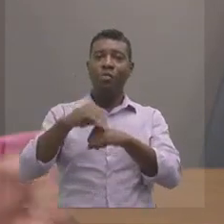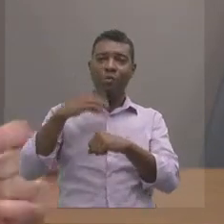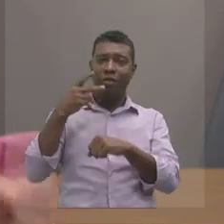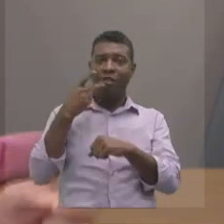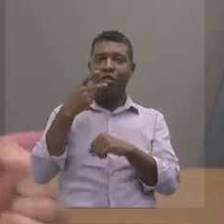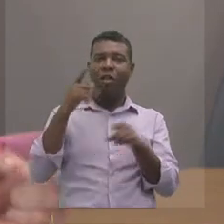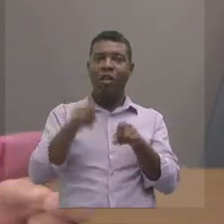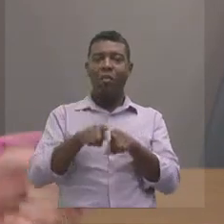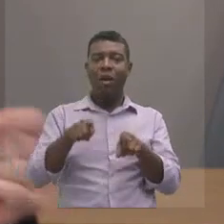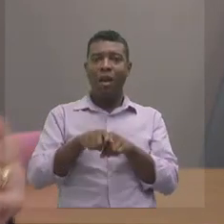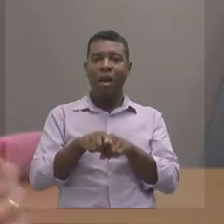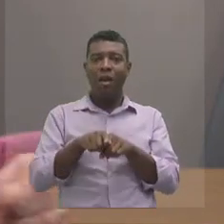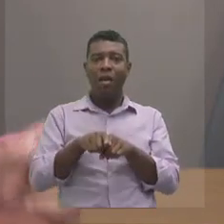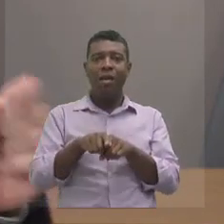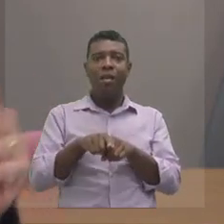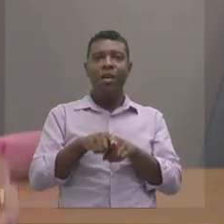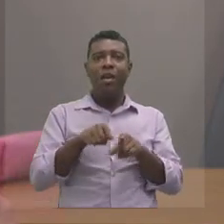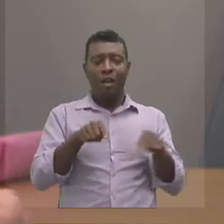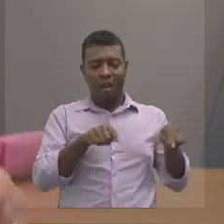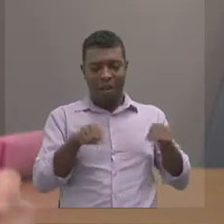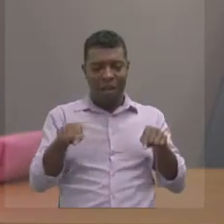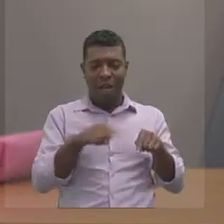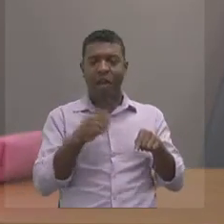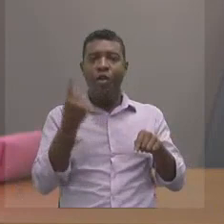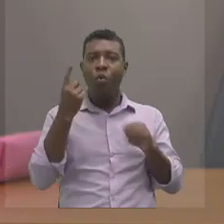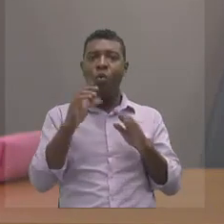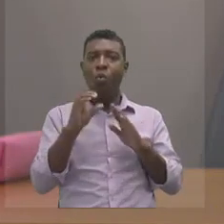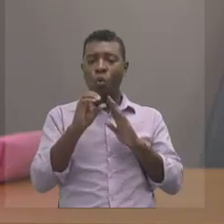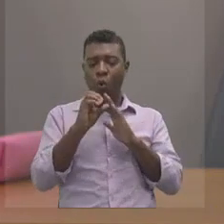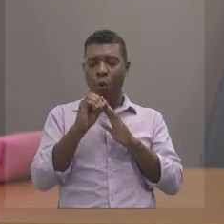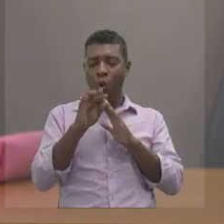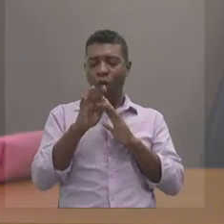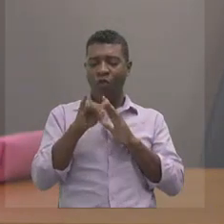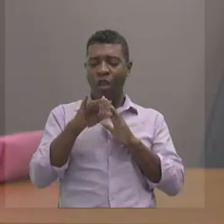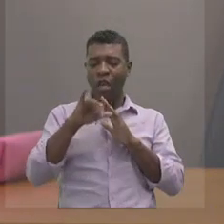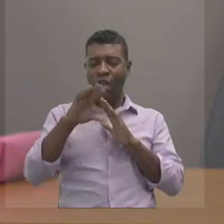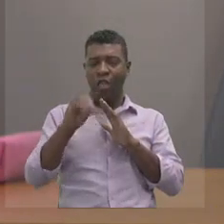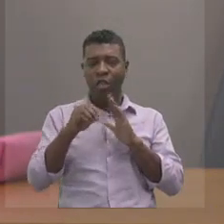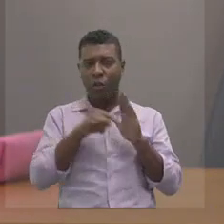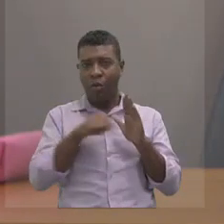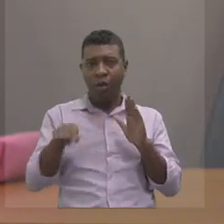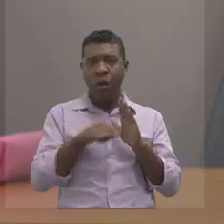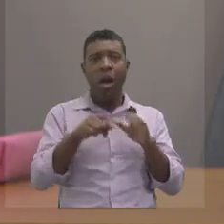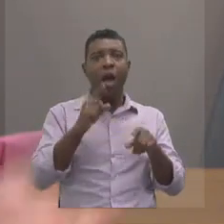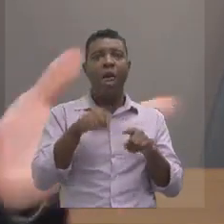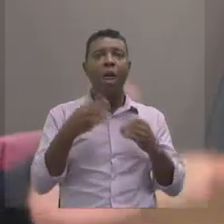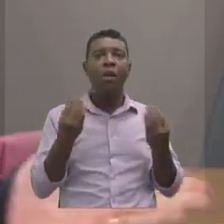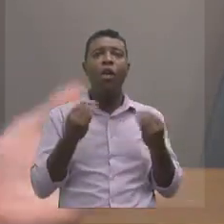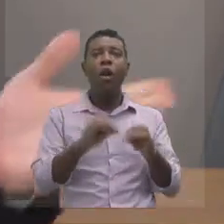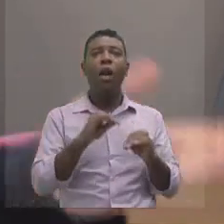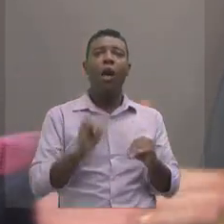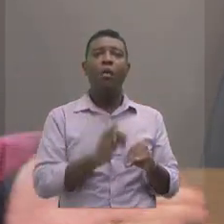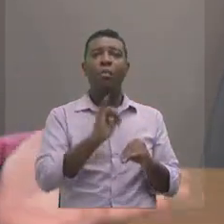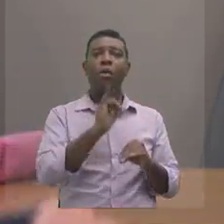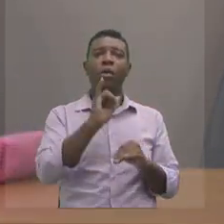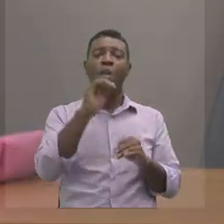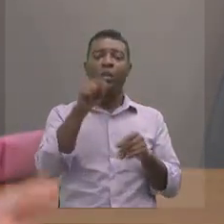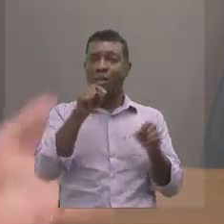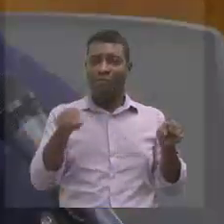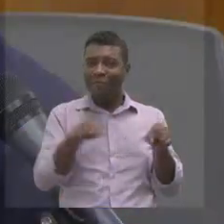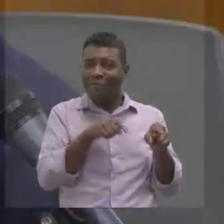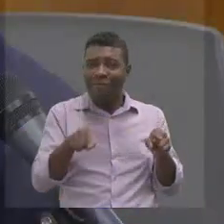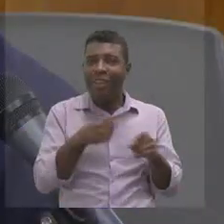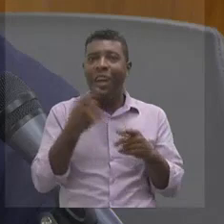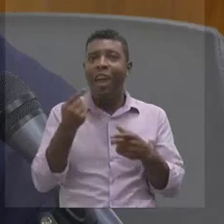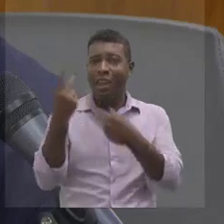a gente até um dos ofícios né da própria Assembleia em relação a colocar a importância do trecho do próprio Senhor então né Eu acho que aqui é